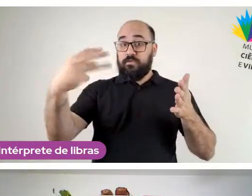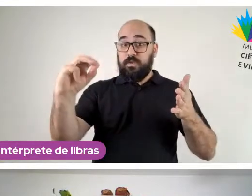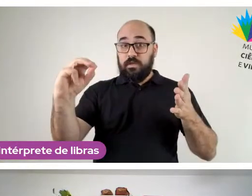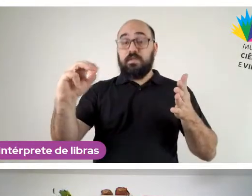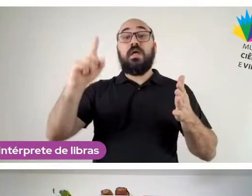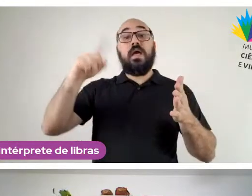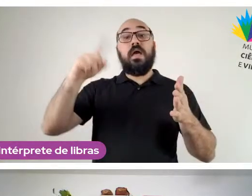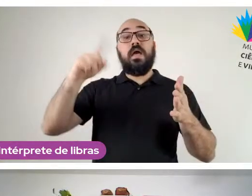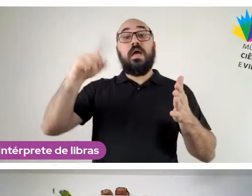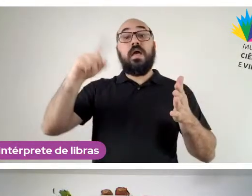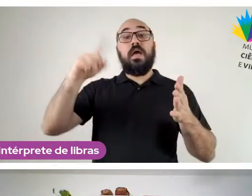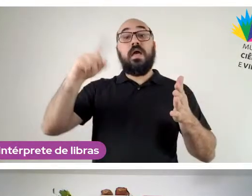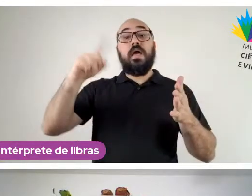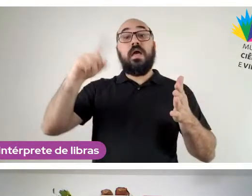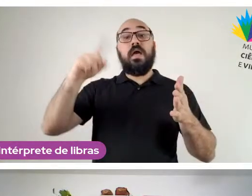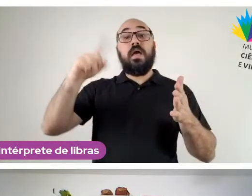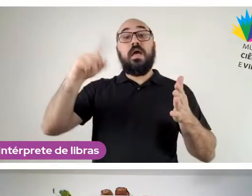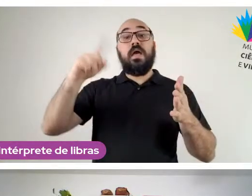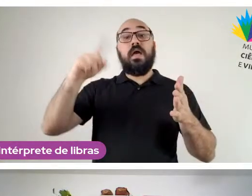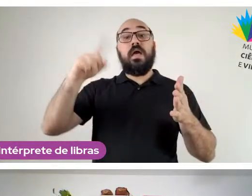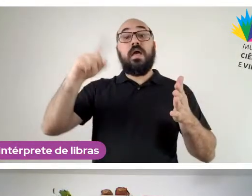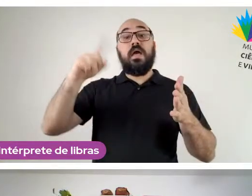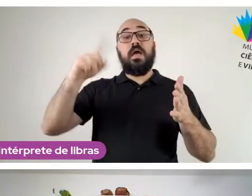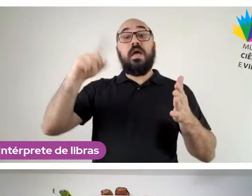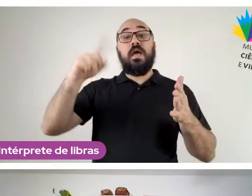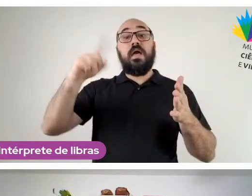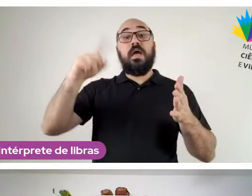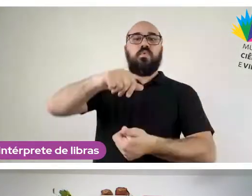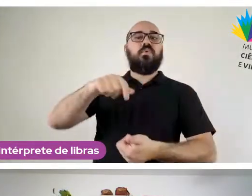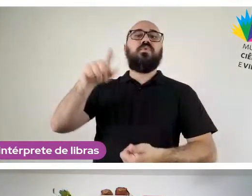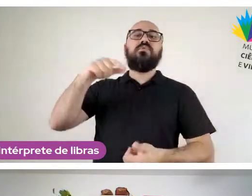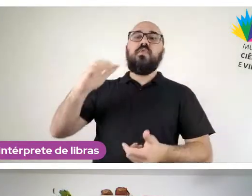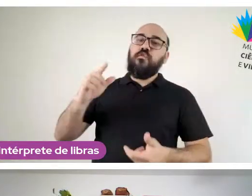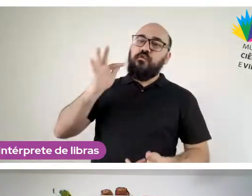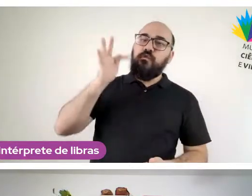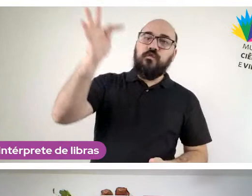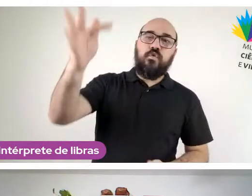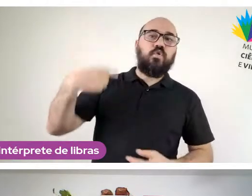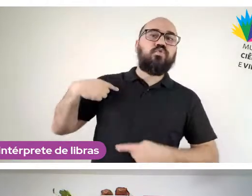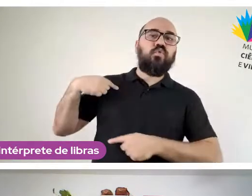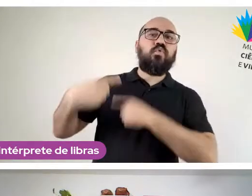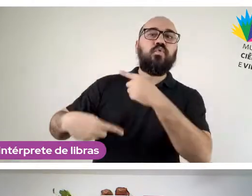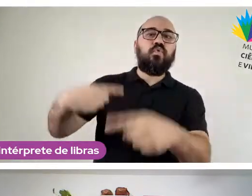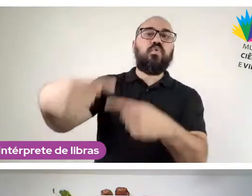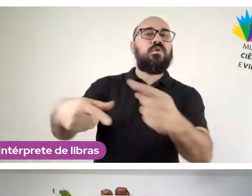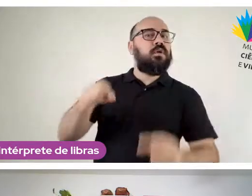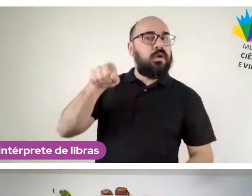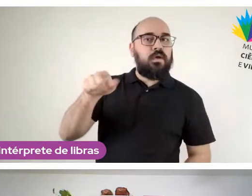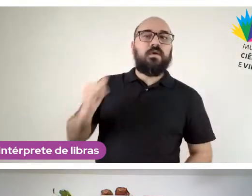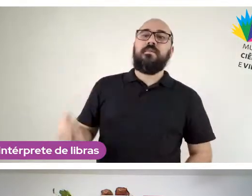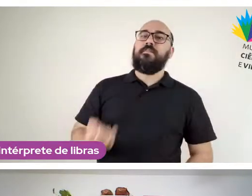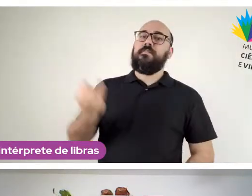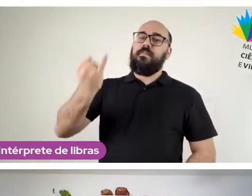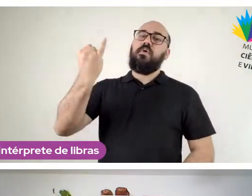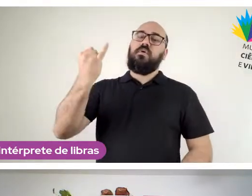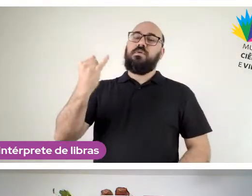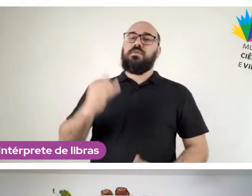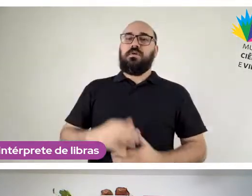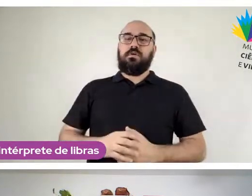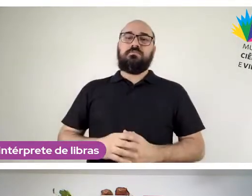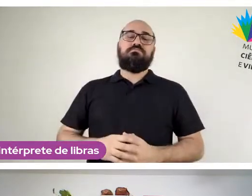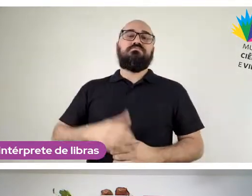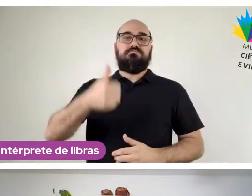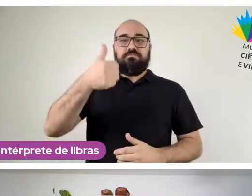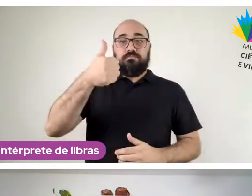para a prosperidade. E como a professora Luanda falou, tem 17 Objetivos